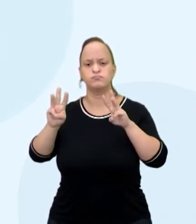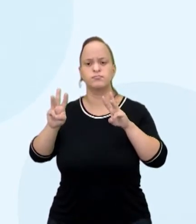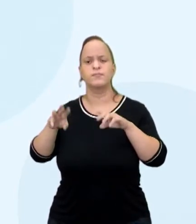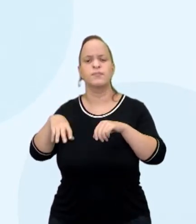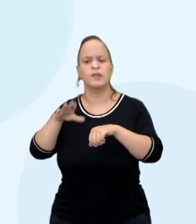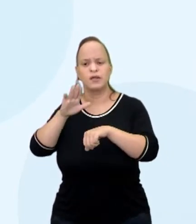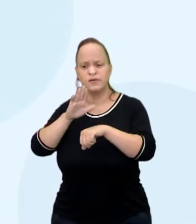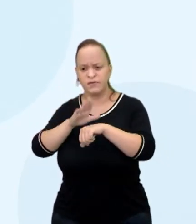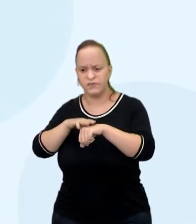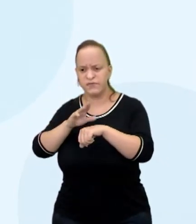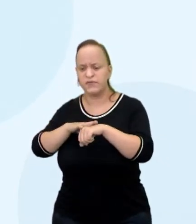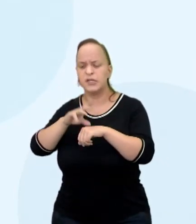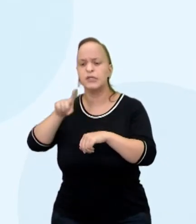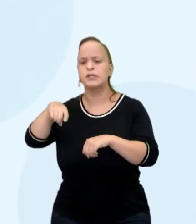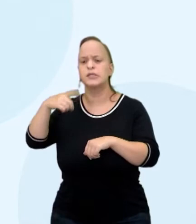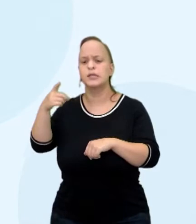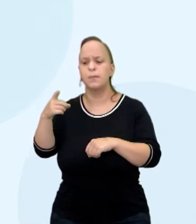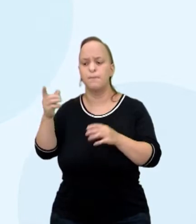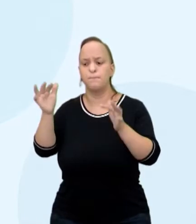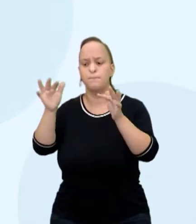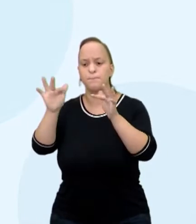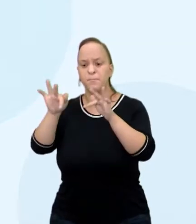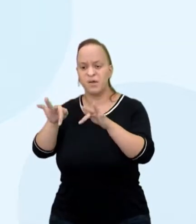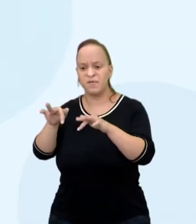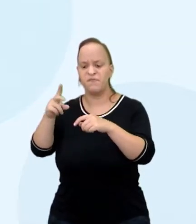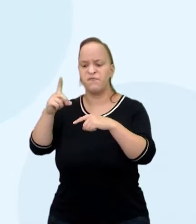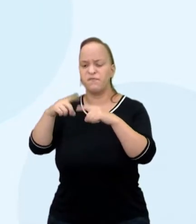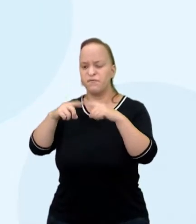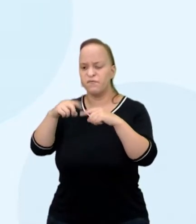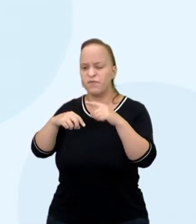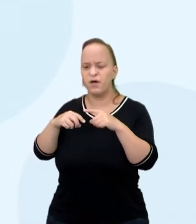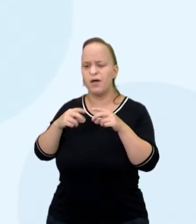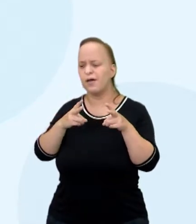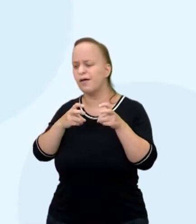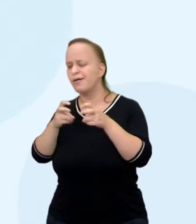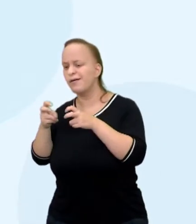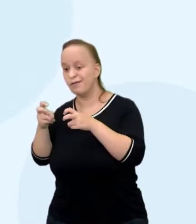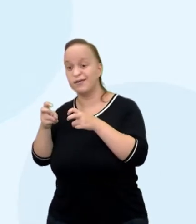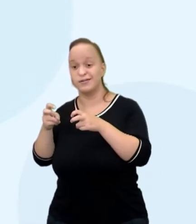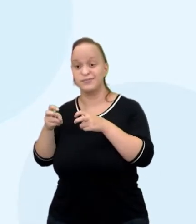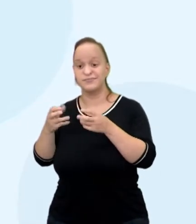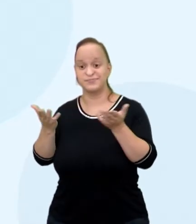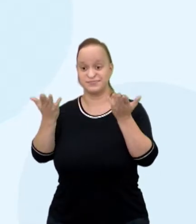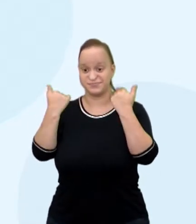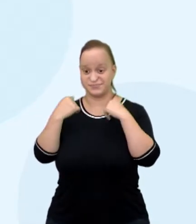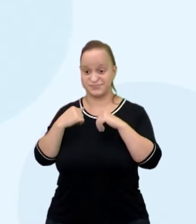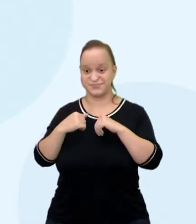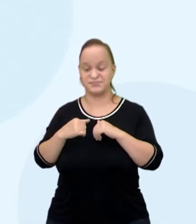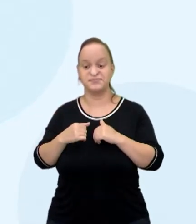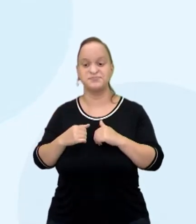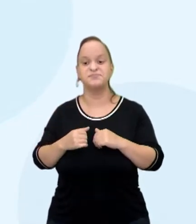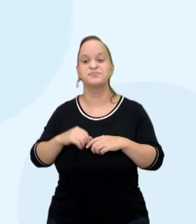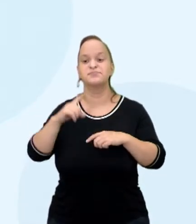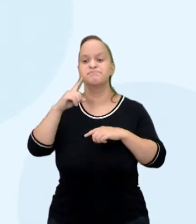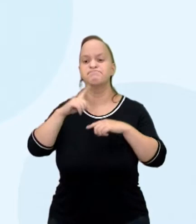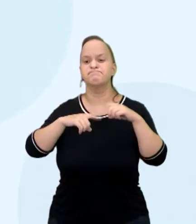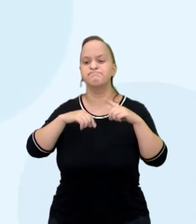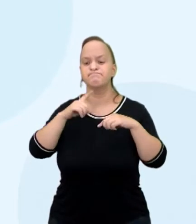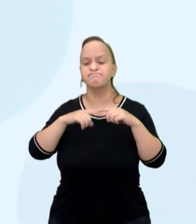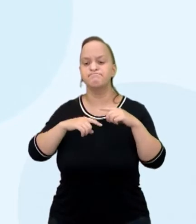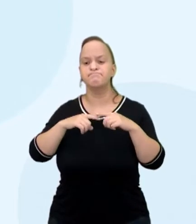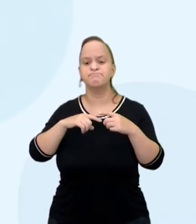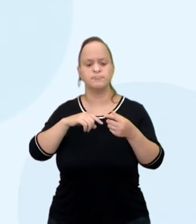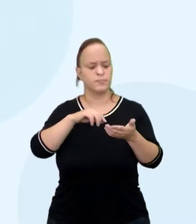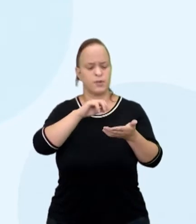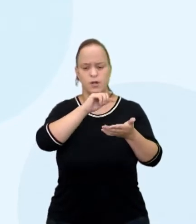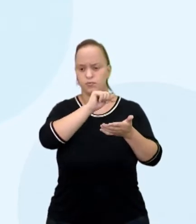nosso produto final e a gente já vai começar a botar a mão na massa aí, turma. Então, o objetivo dessas atividades que vão vir a seguir